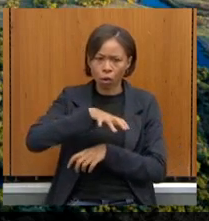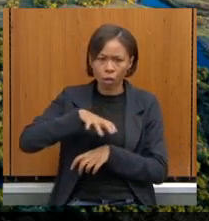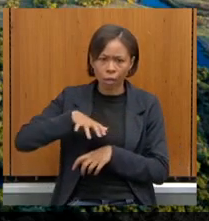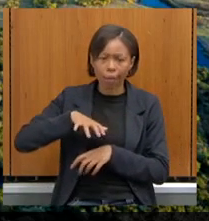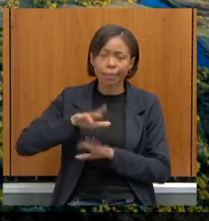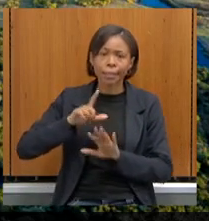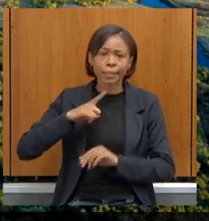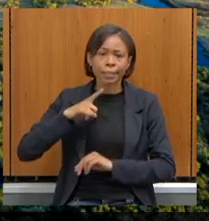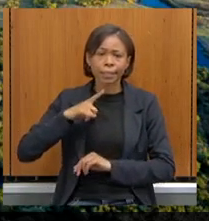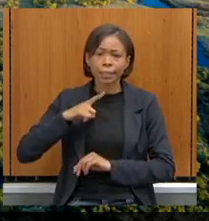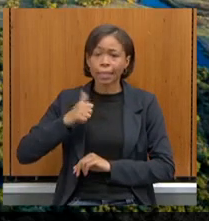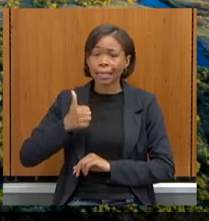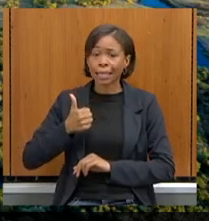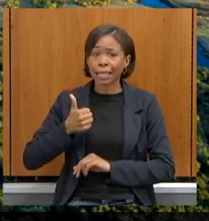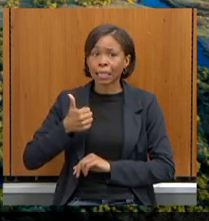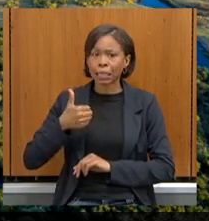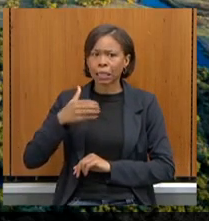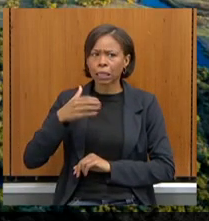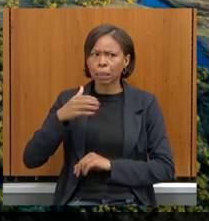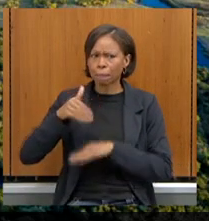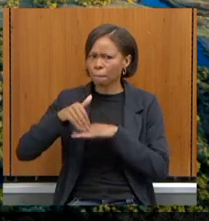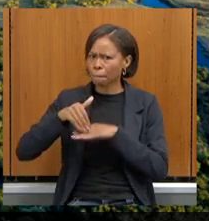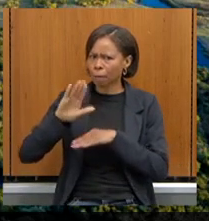estados, deputado Bosco, que já